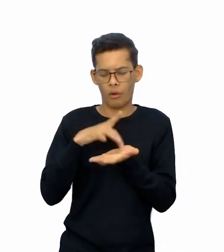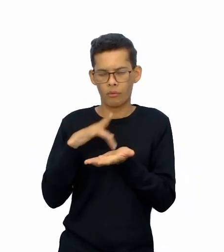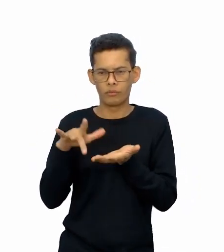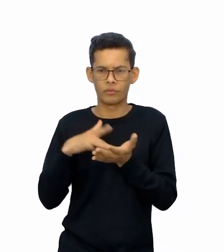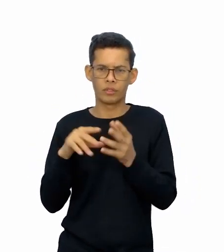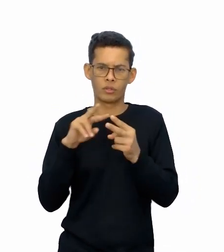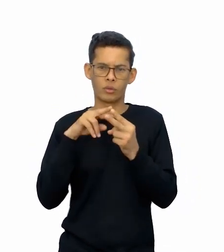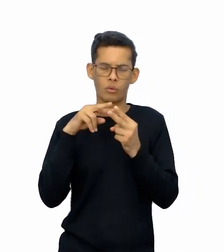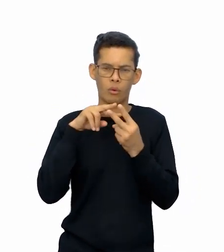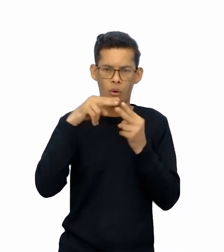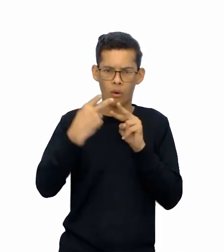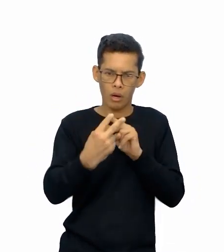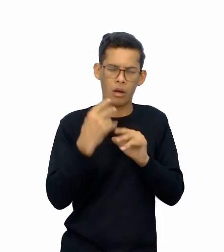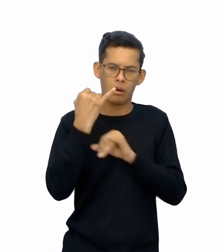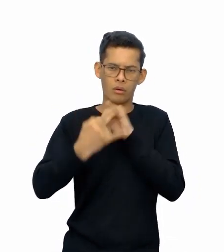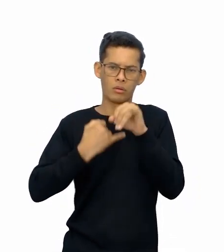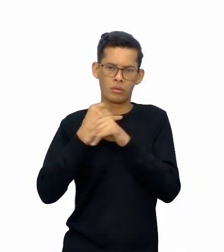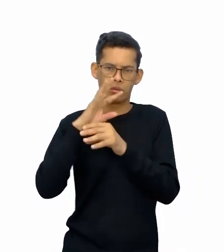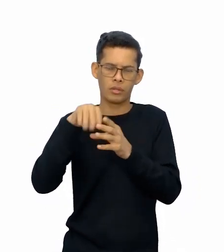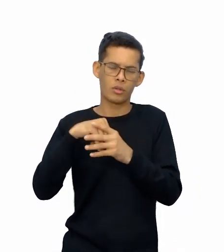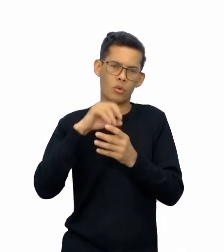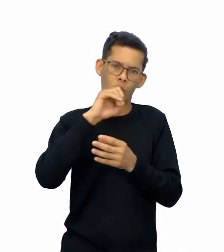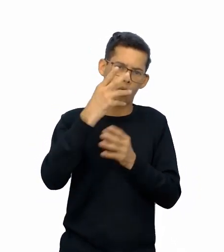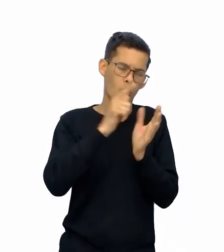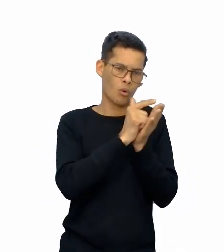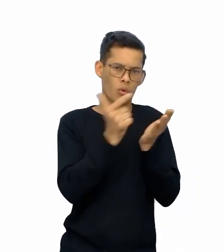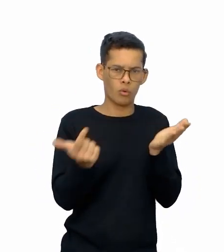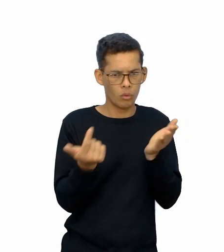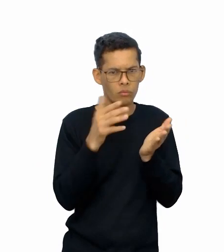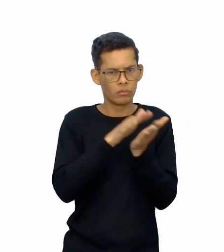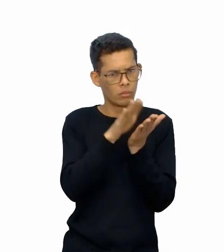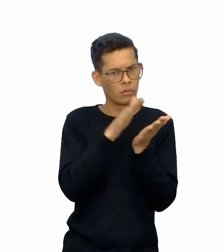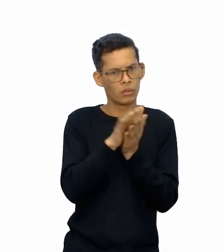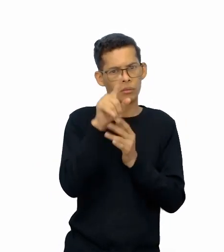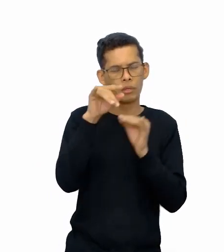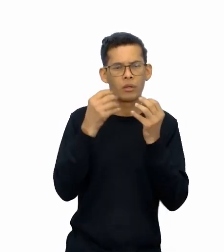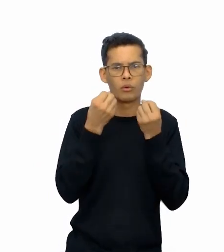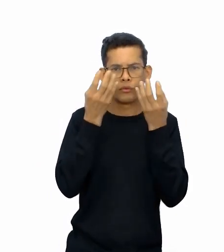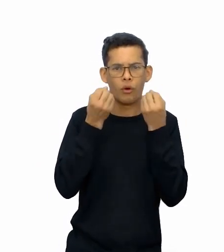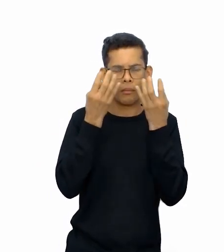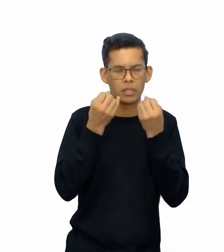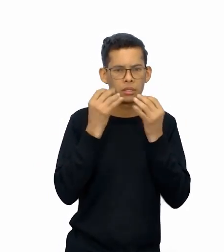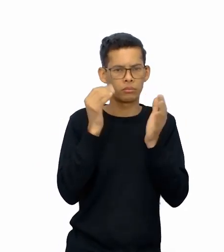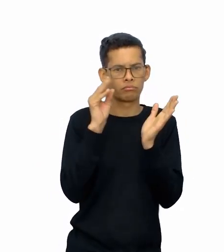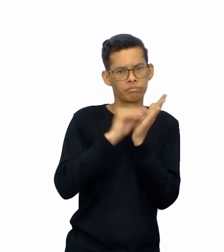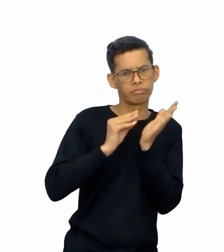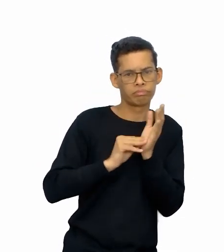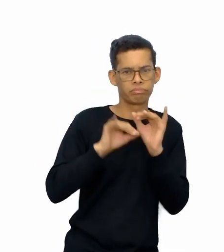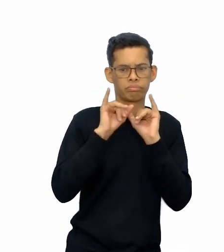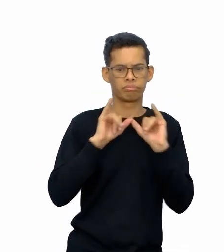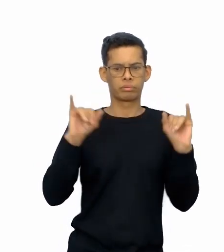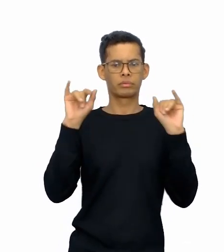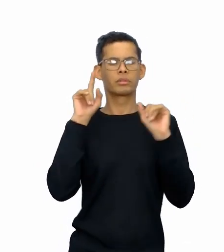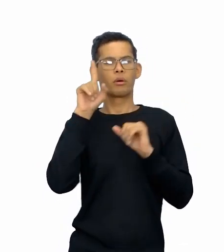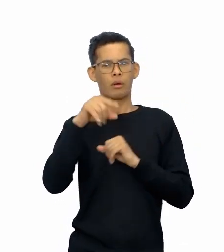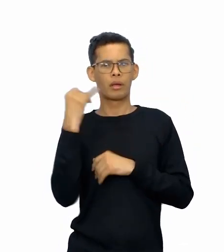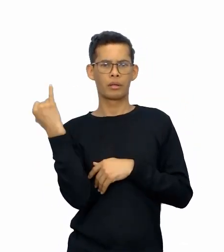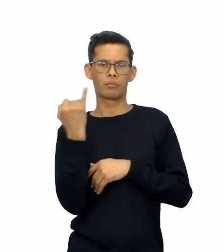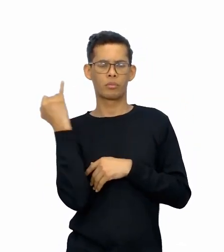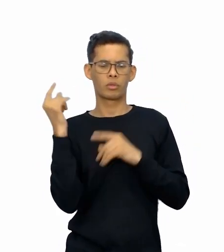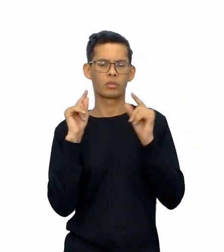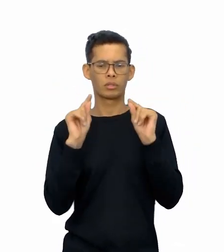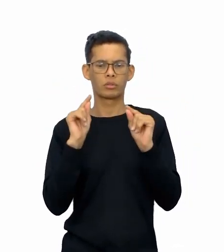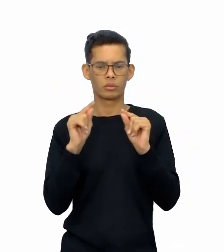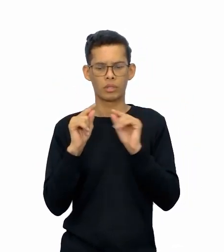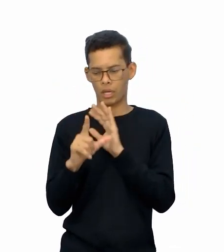fazer a divulgação dessas informações. Então, olha aqui, né, oportunidade interessante da gente resgatar aquelas